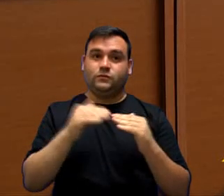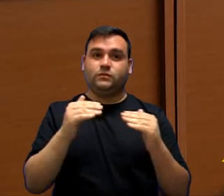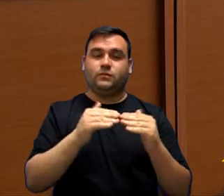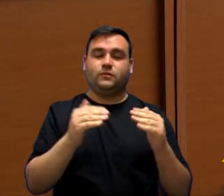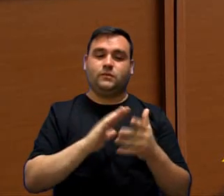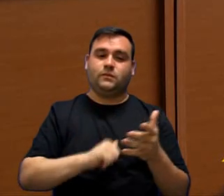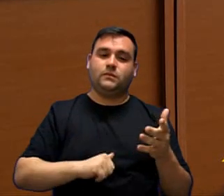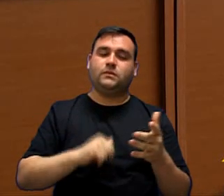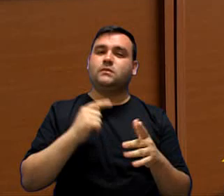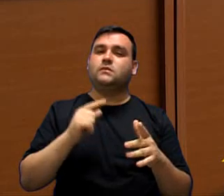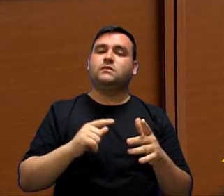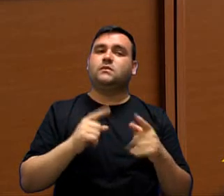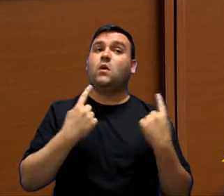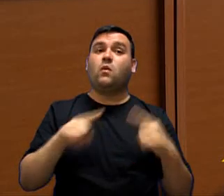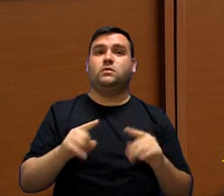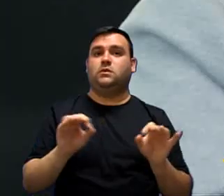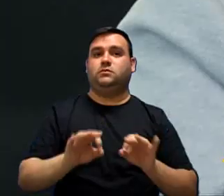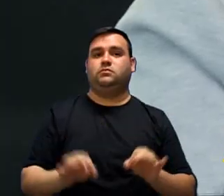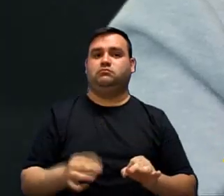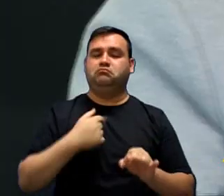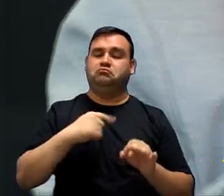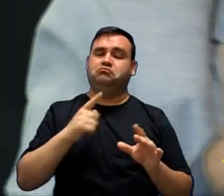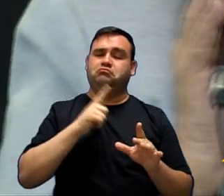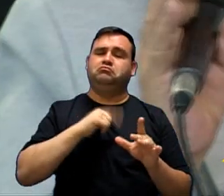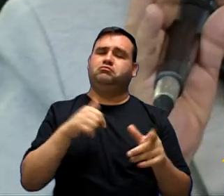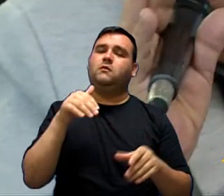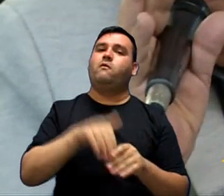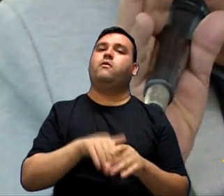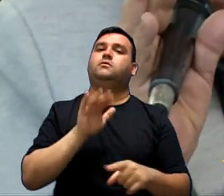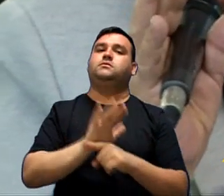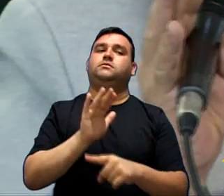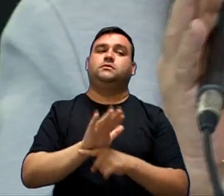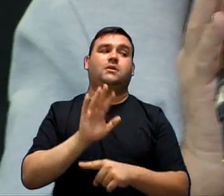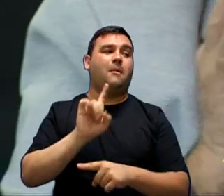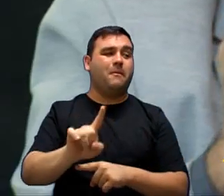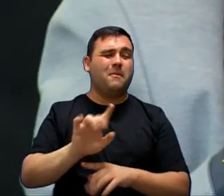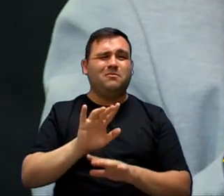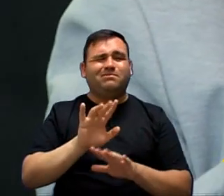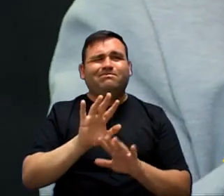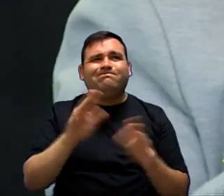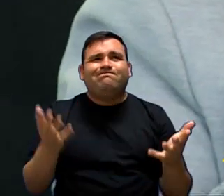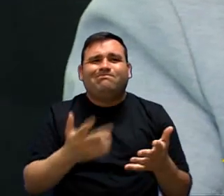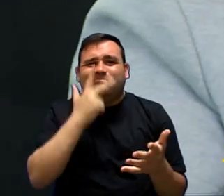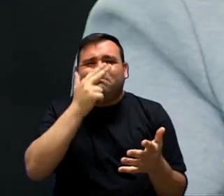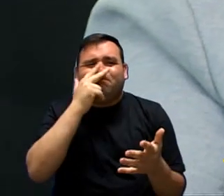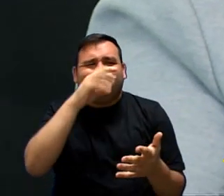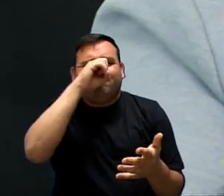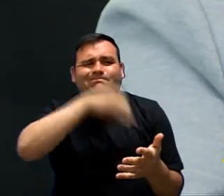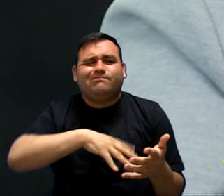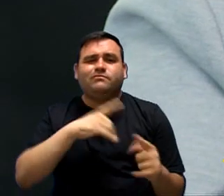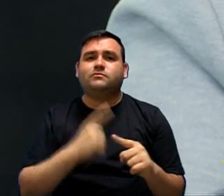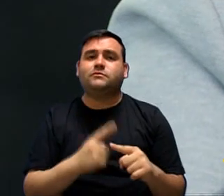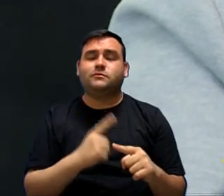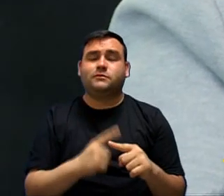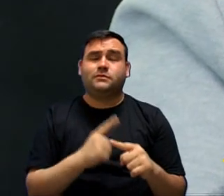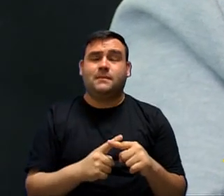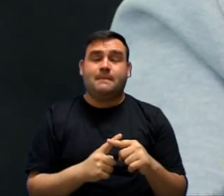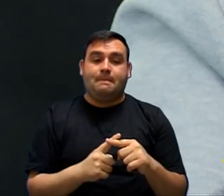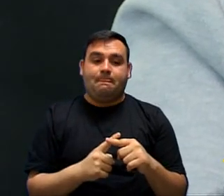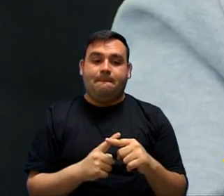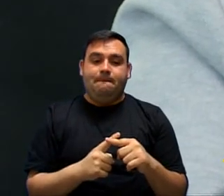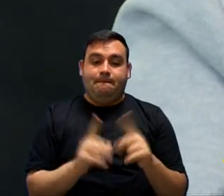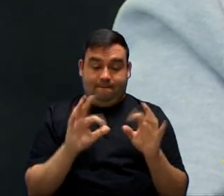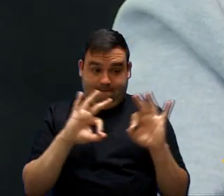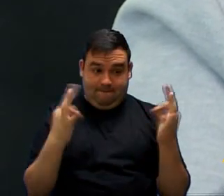estão? Nada contra a irmã, eu coloco, claro, só que assim, é deselegante, porque você,